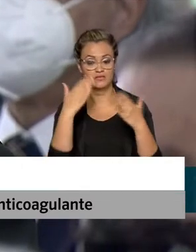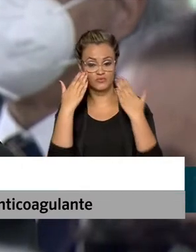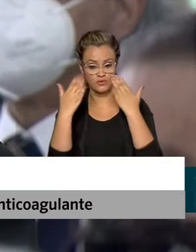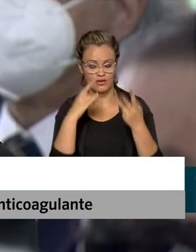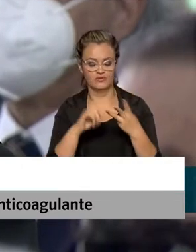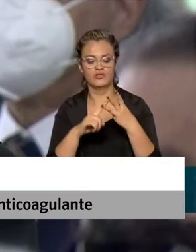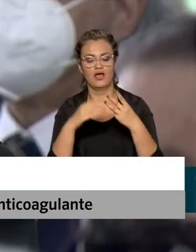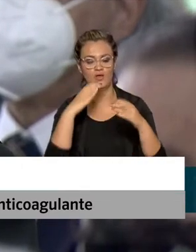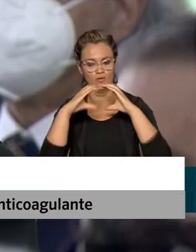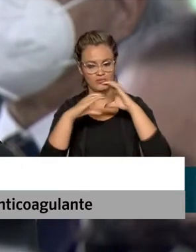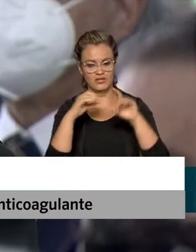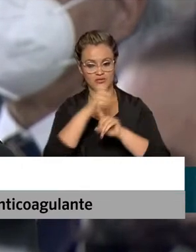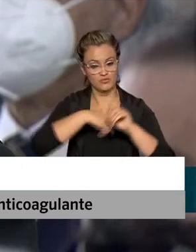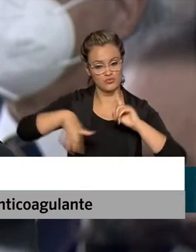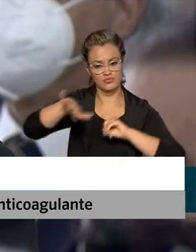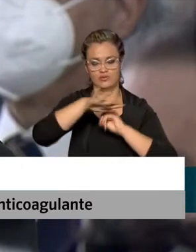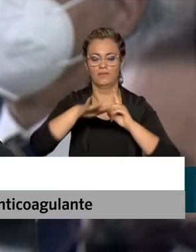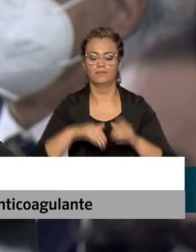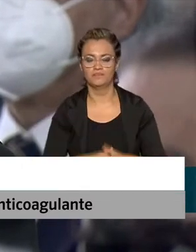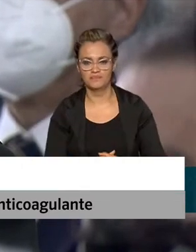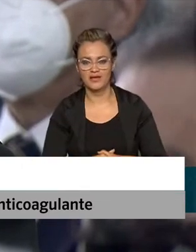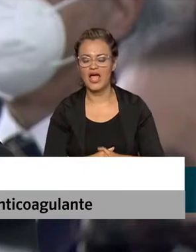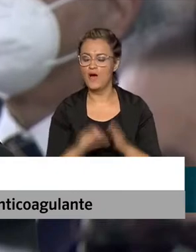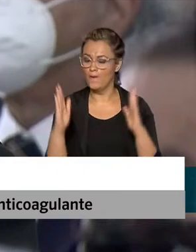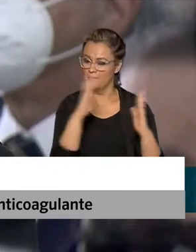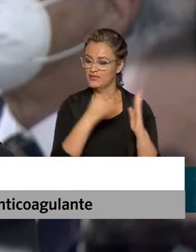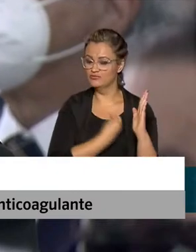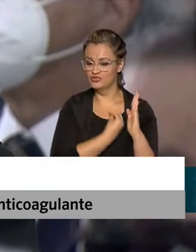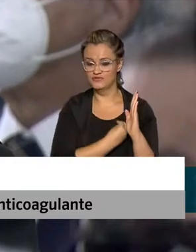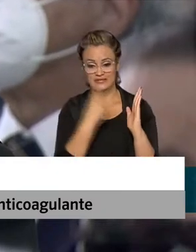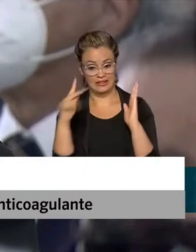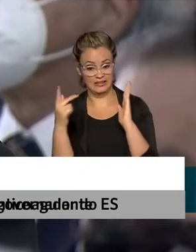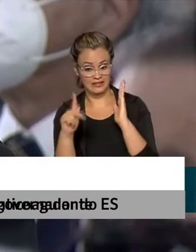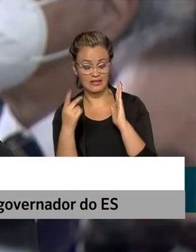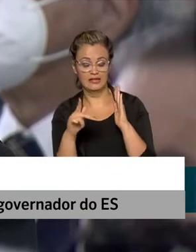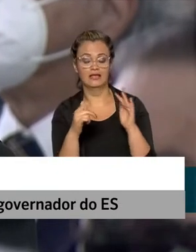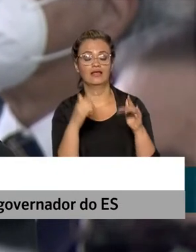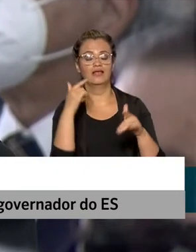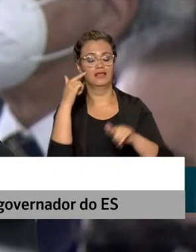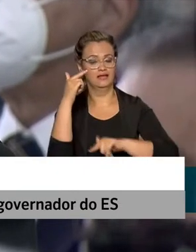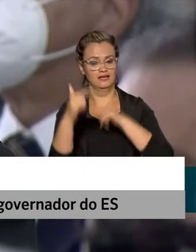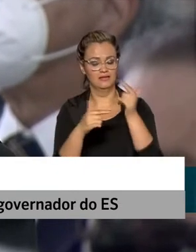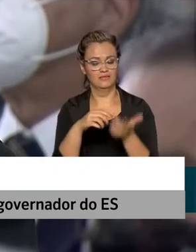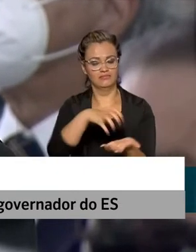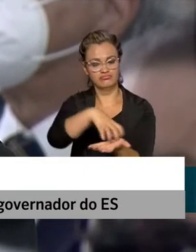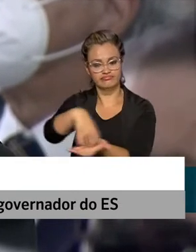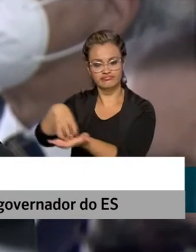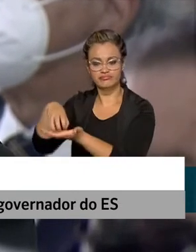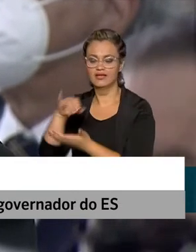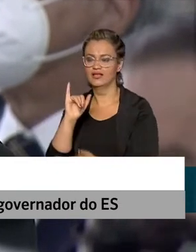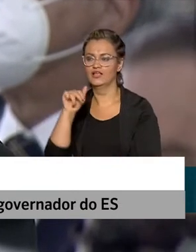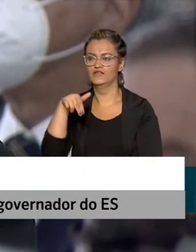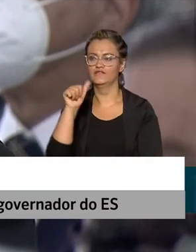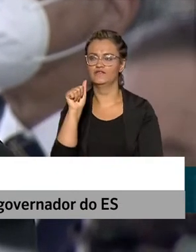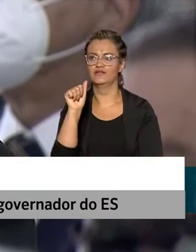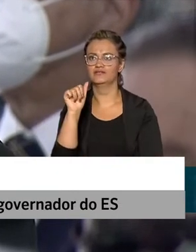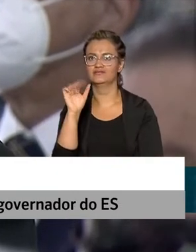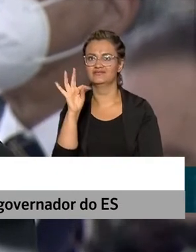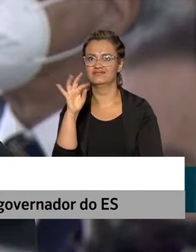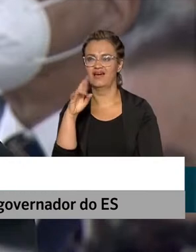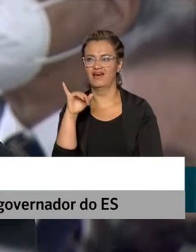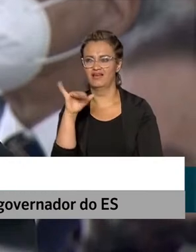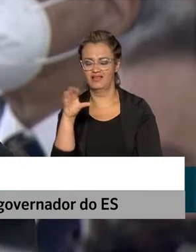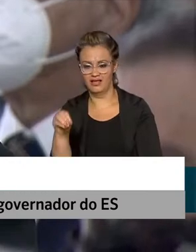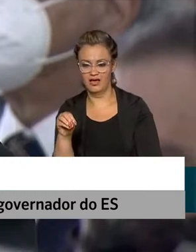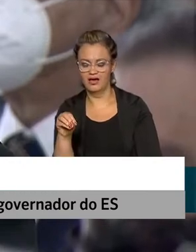e comunicação social. Durante sua vida militar, serviu em unidades de infantaria como o 15º Batalhão